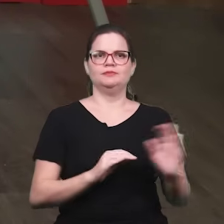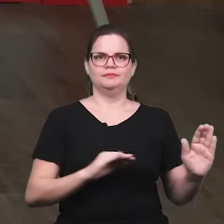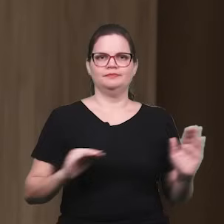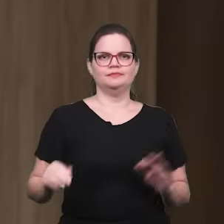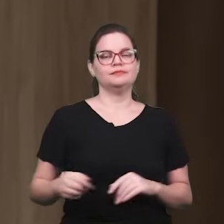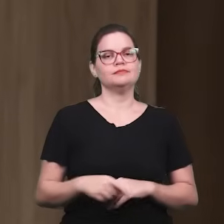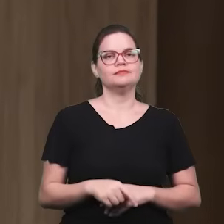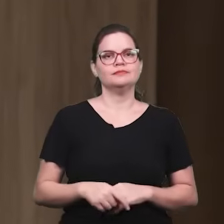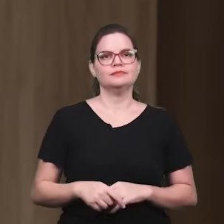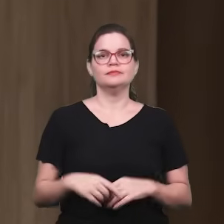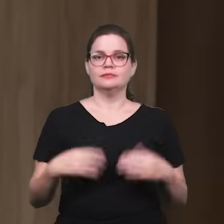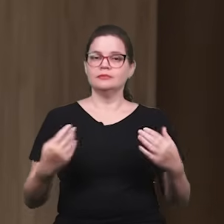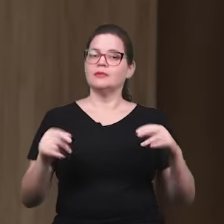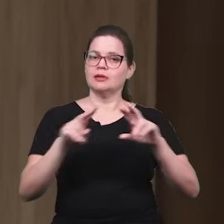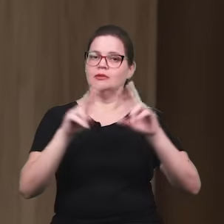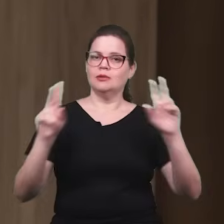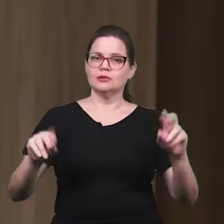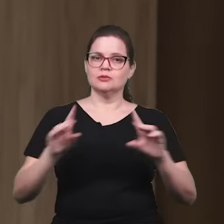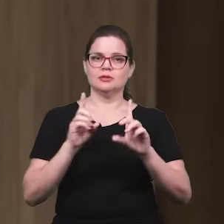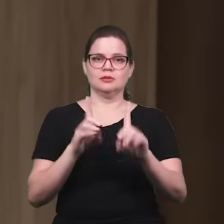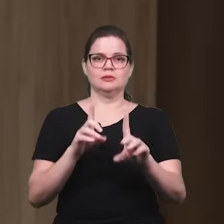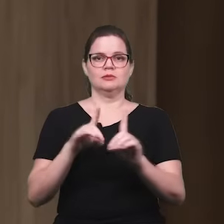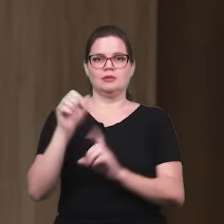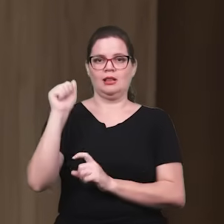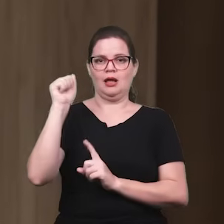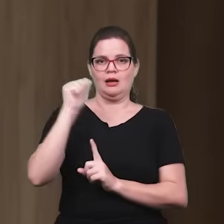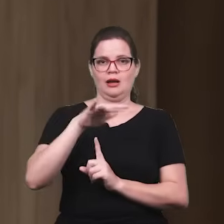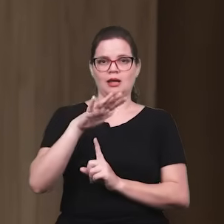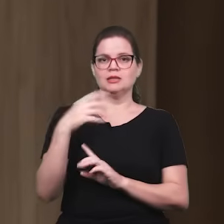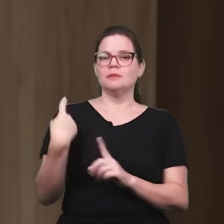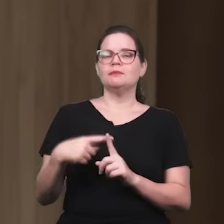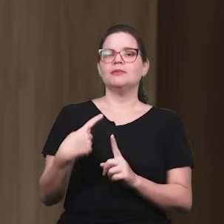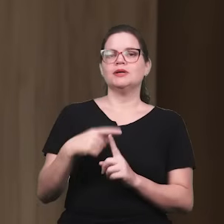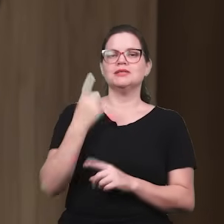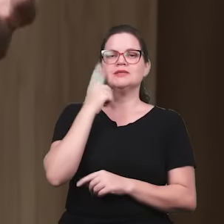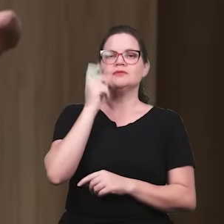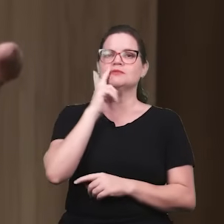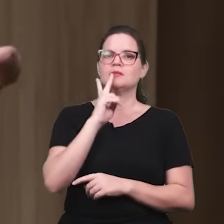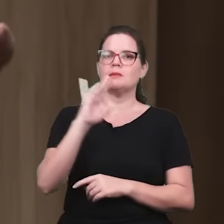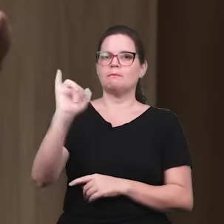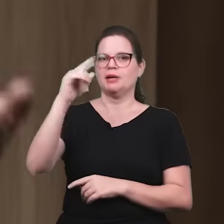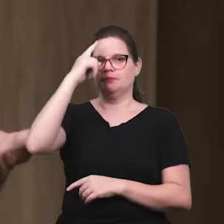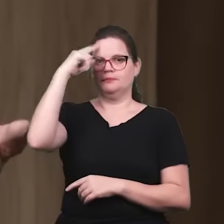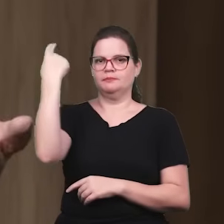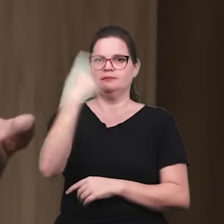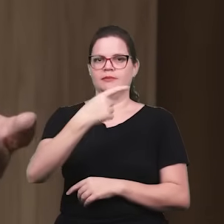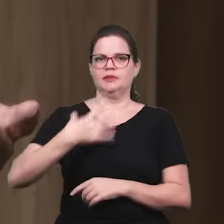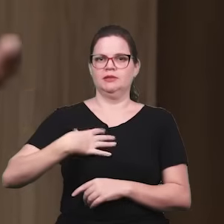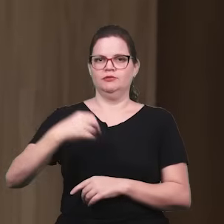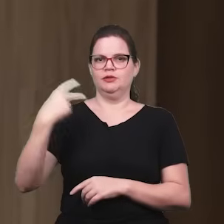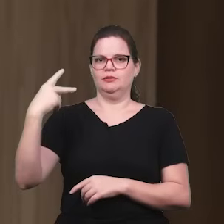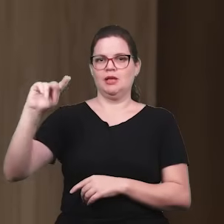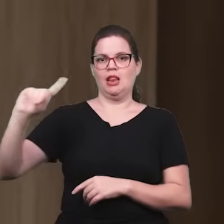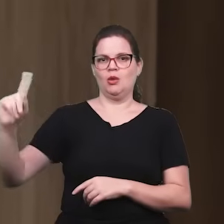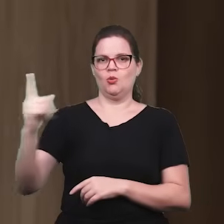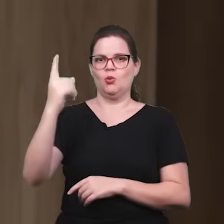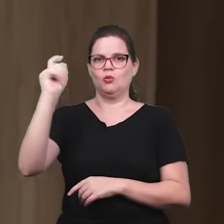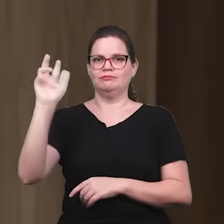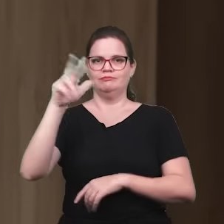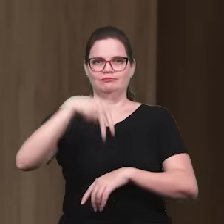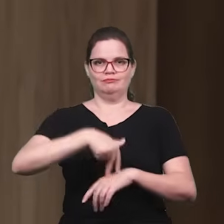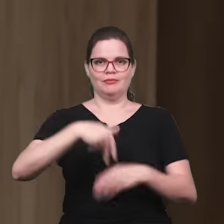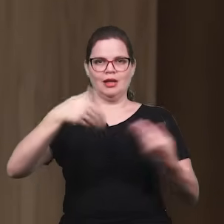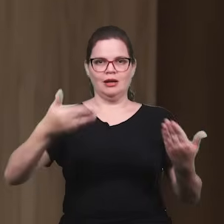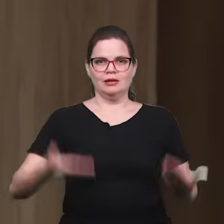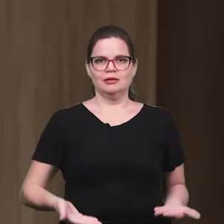base da doutrina da graça. Quando o pai entrega o filho para morrer